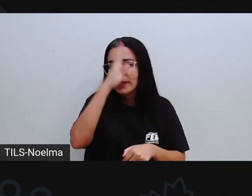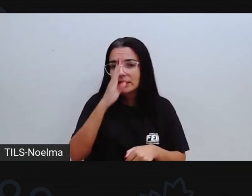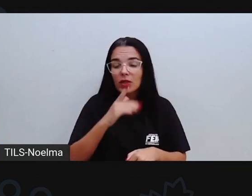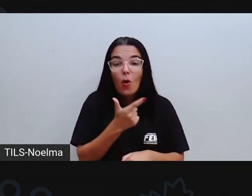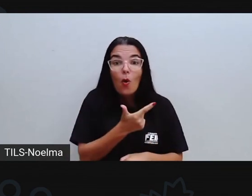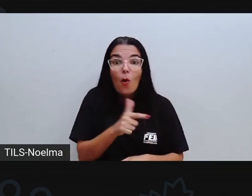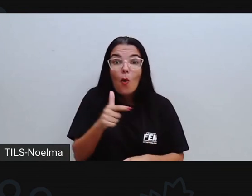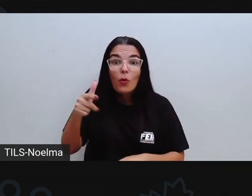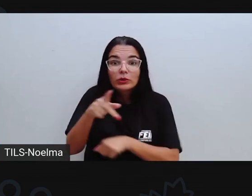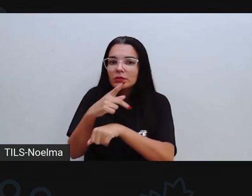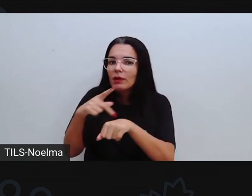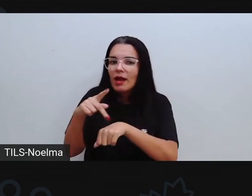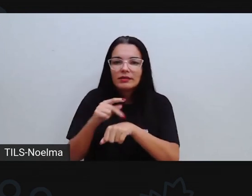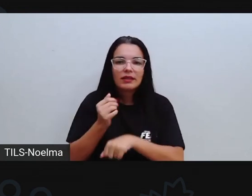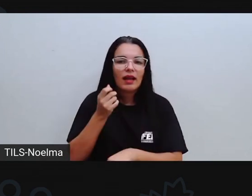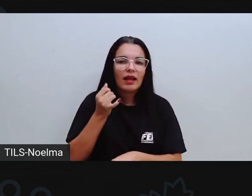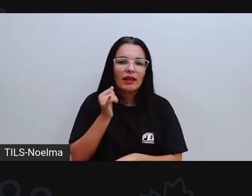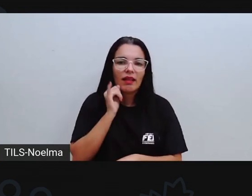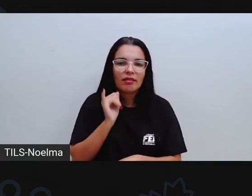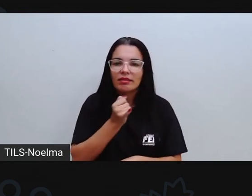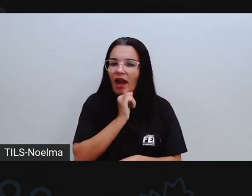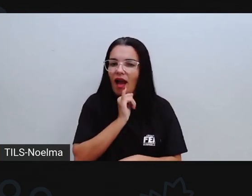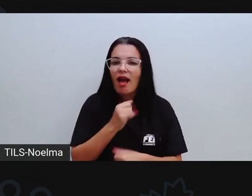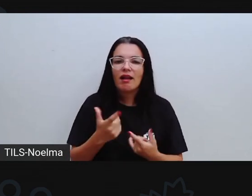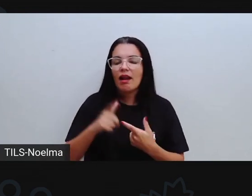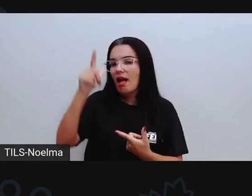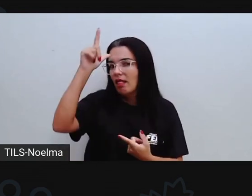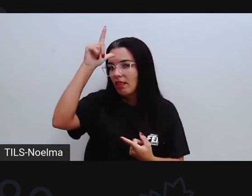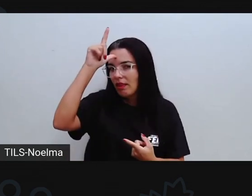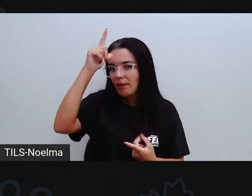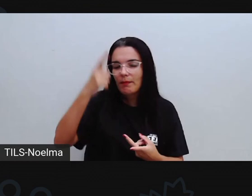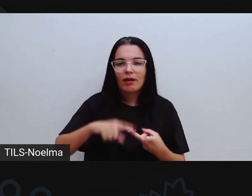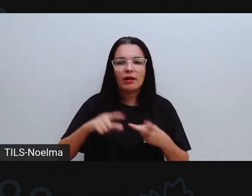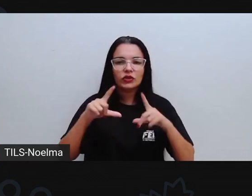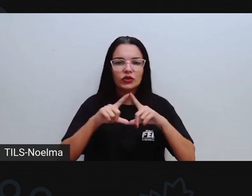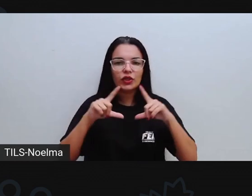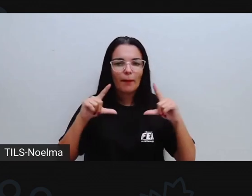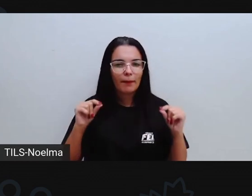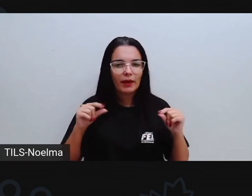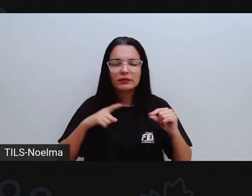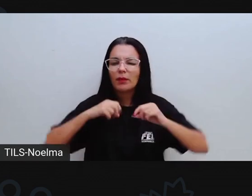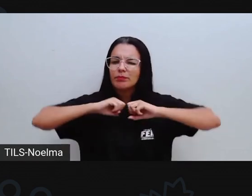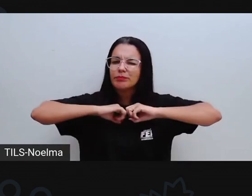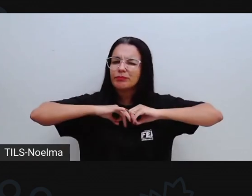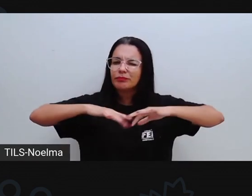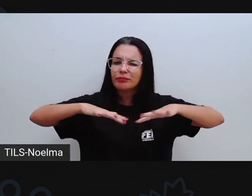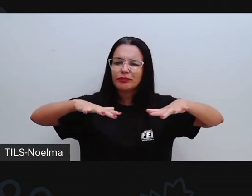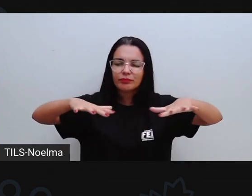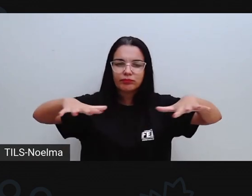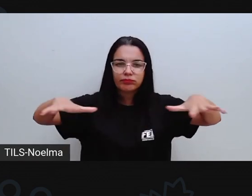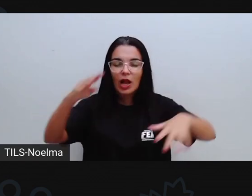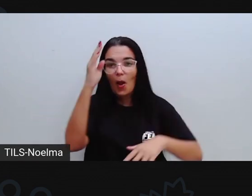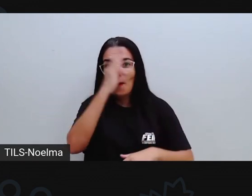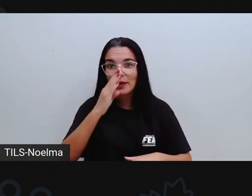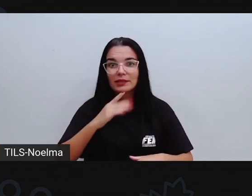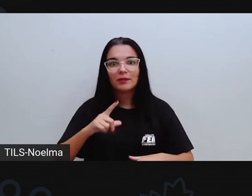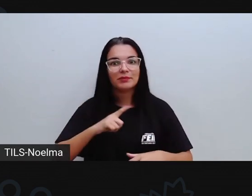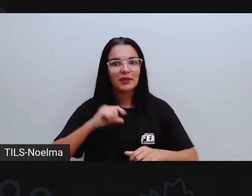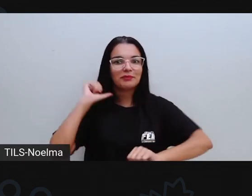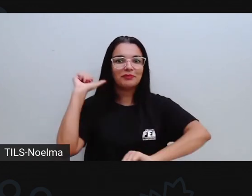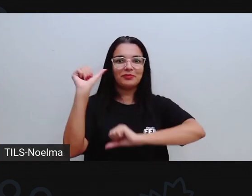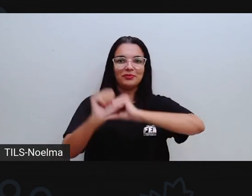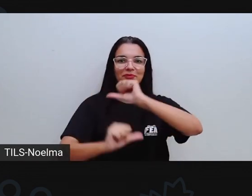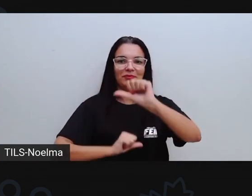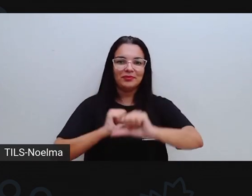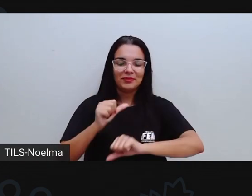dentre outros aí que contribuíram para a pluralidade cultural do Brasil, que fez com que o Brasil se